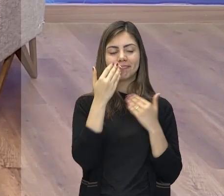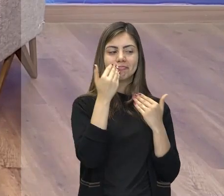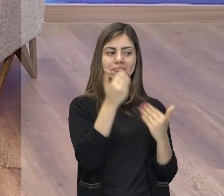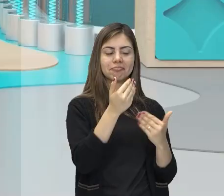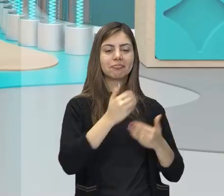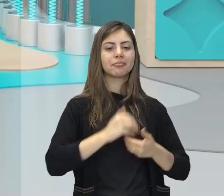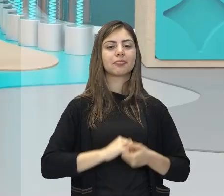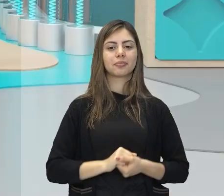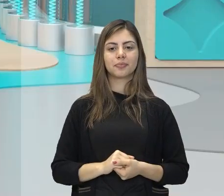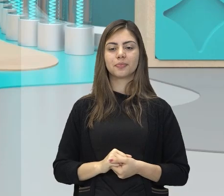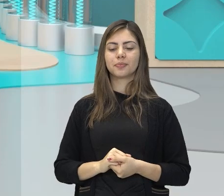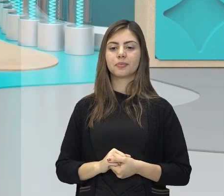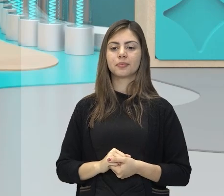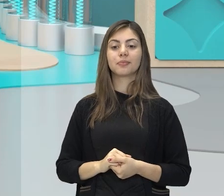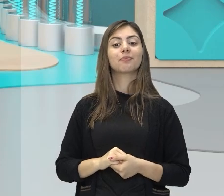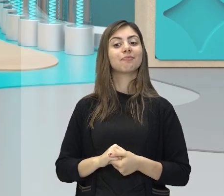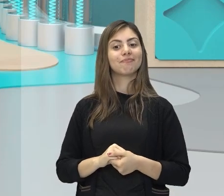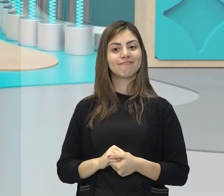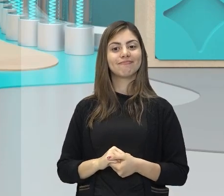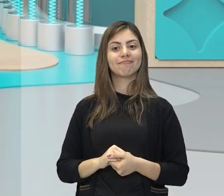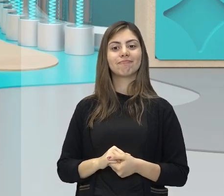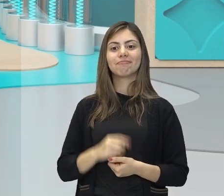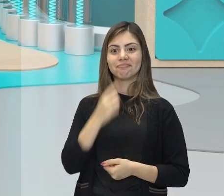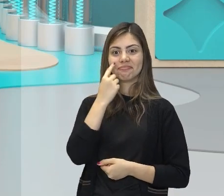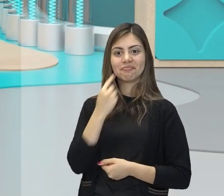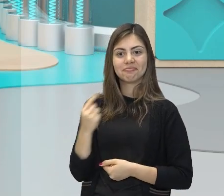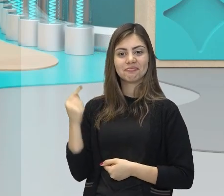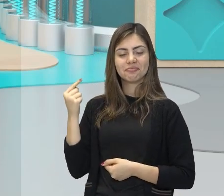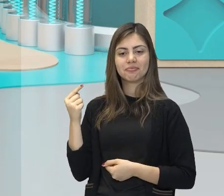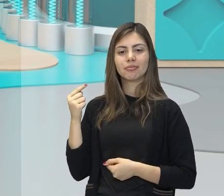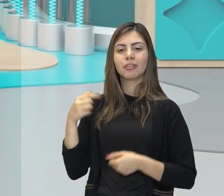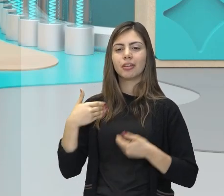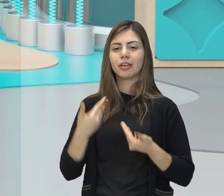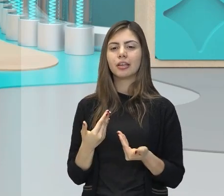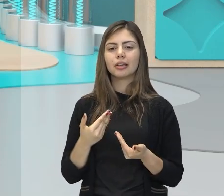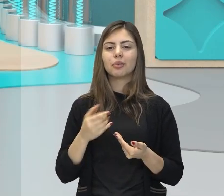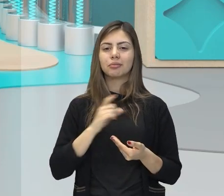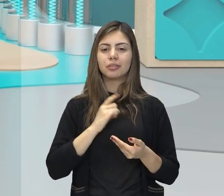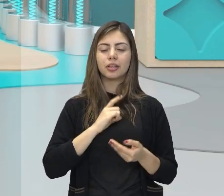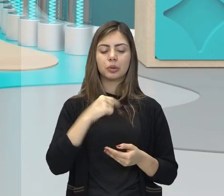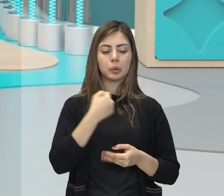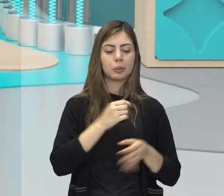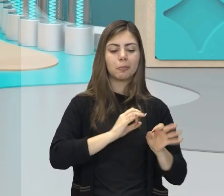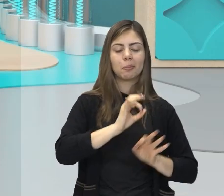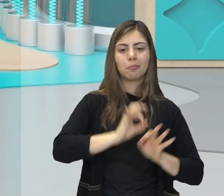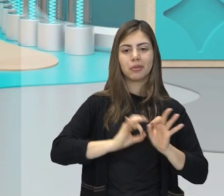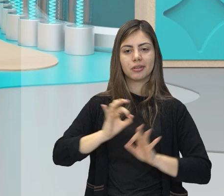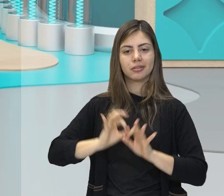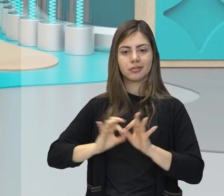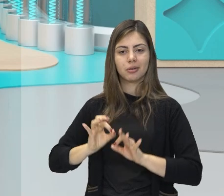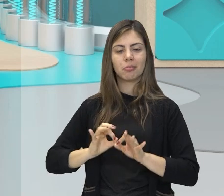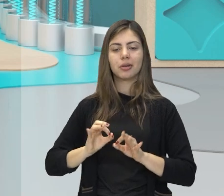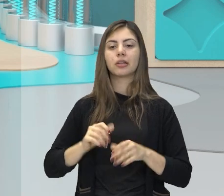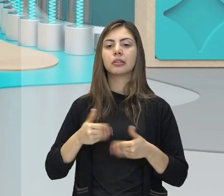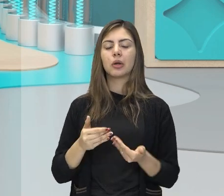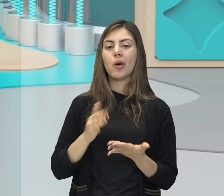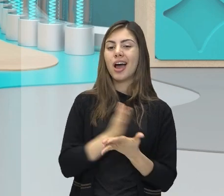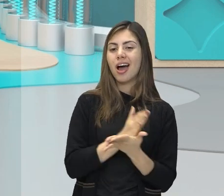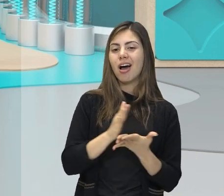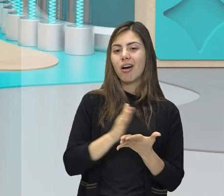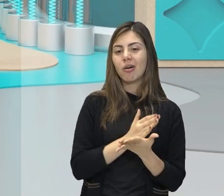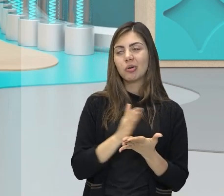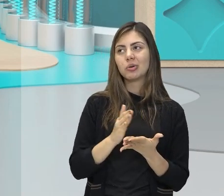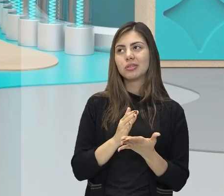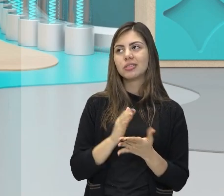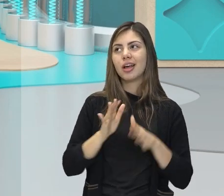Tia. Então, vocês viram que com todo o planejamento que nós fizemos, algumas coisas saem